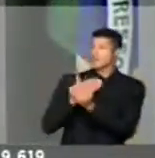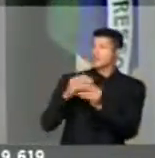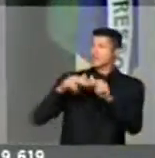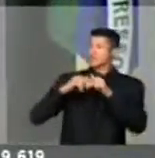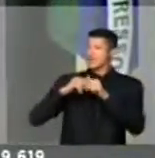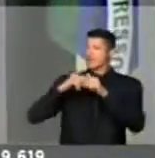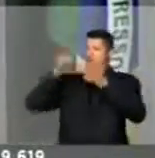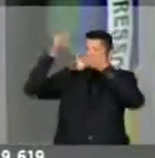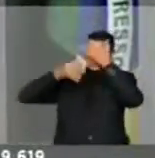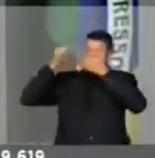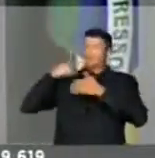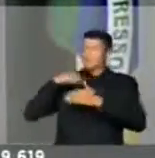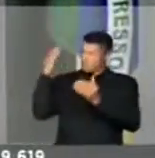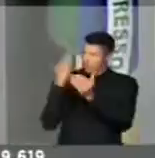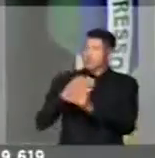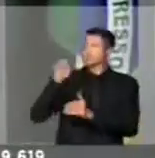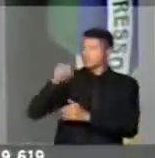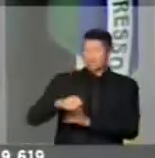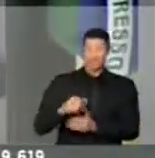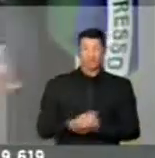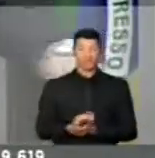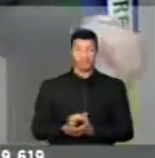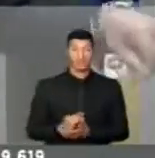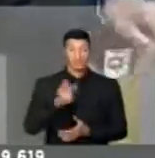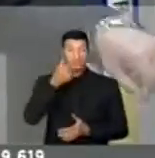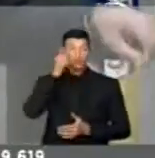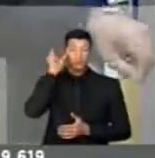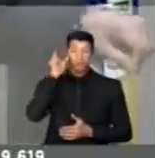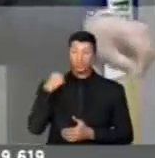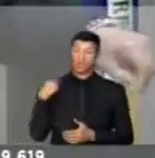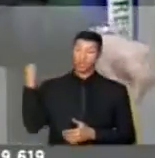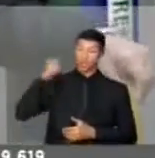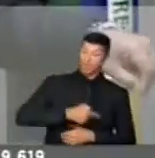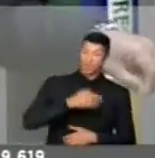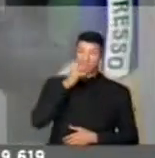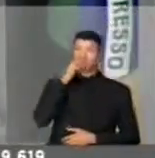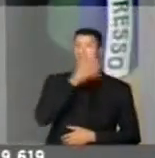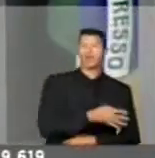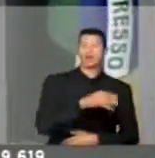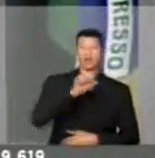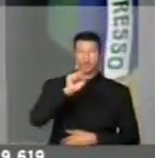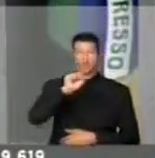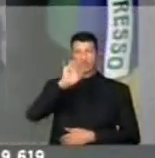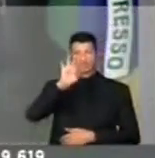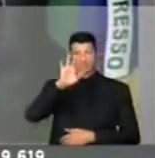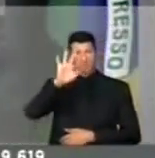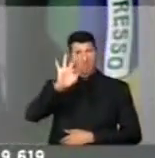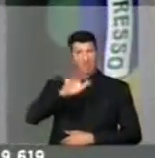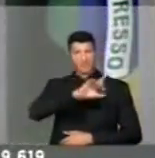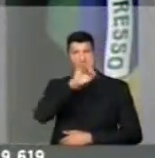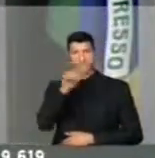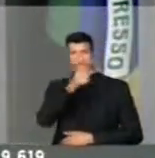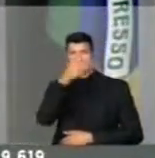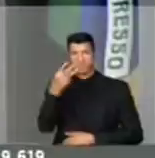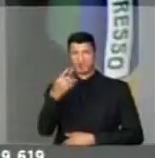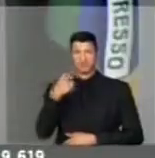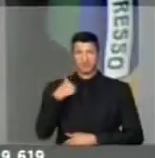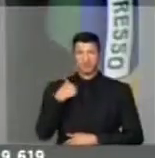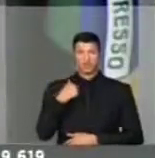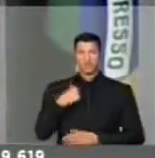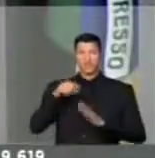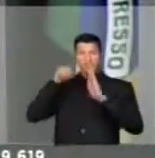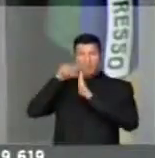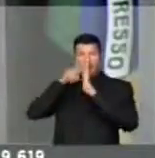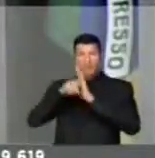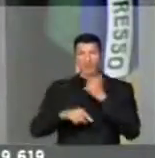pelo Supremo?" Sou sim. E ontem vim aqui, critiquei o Supremo e no dia 23 eu vou ser